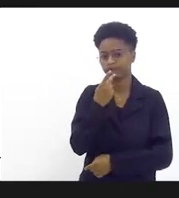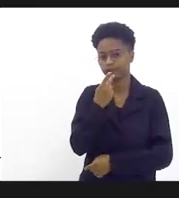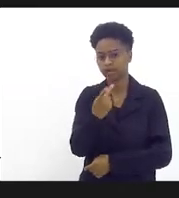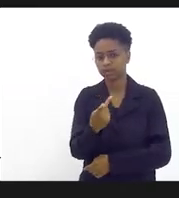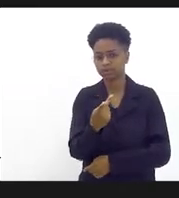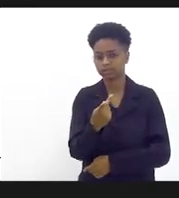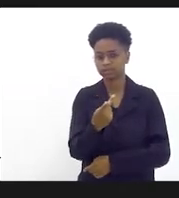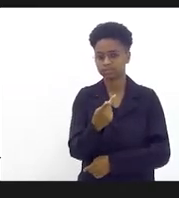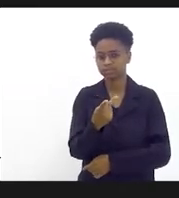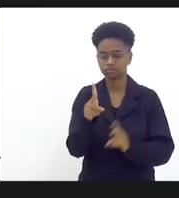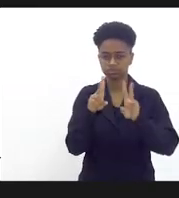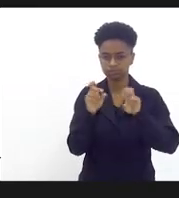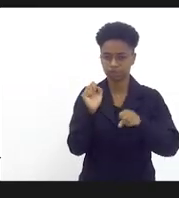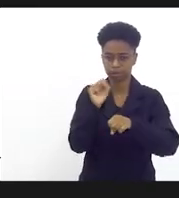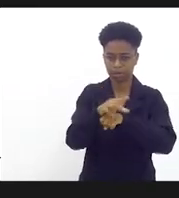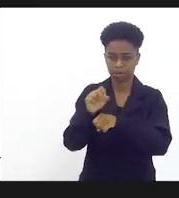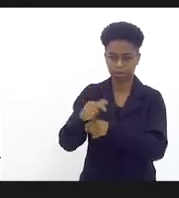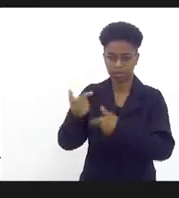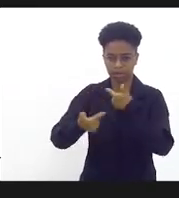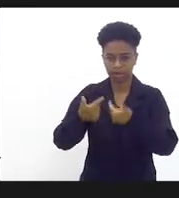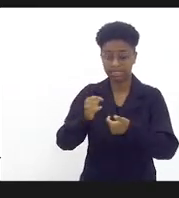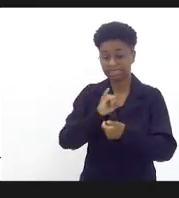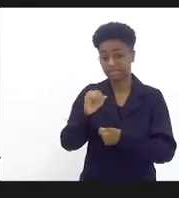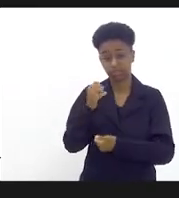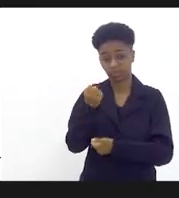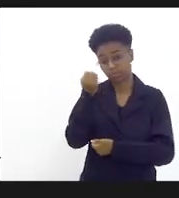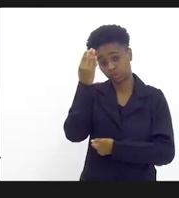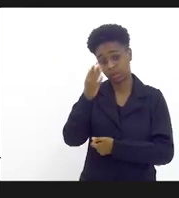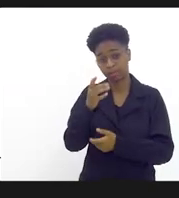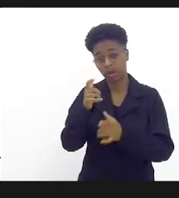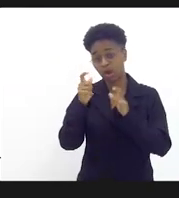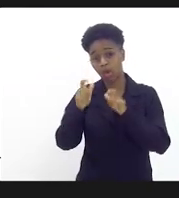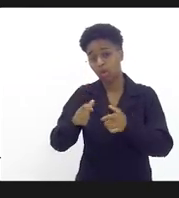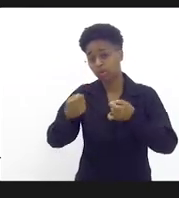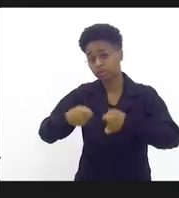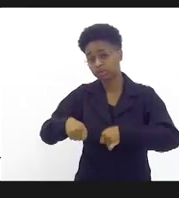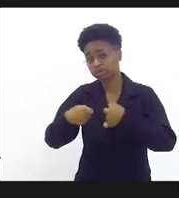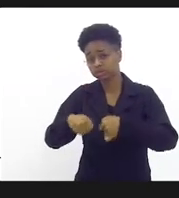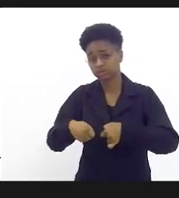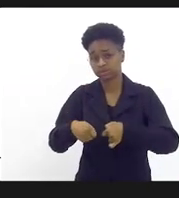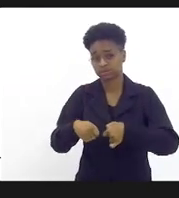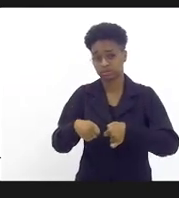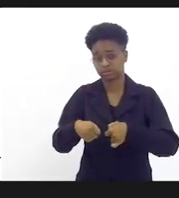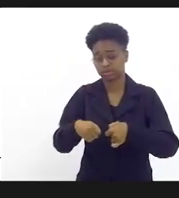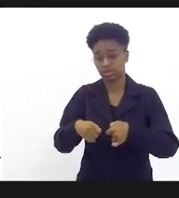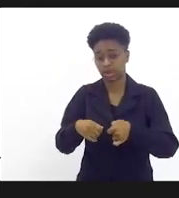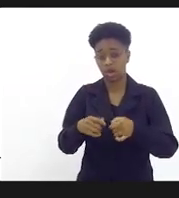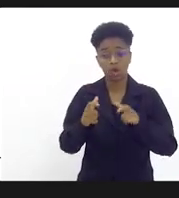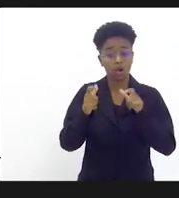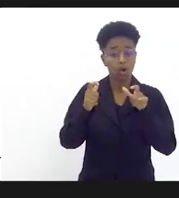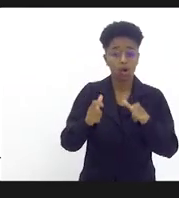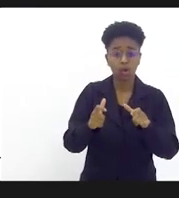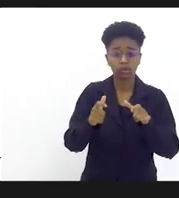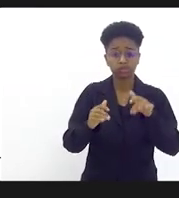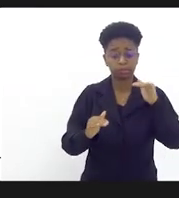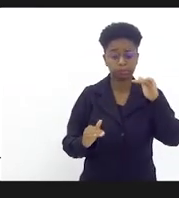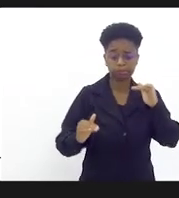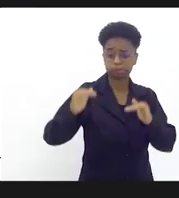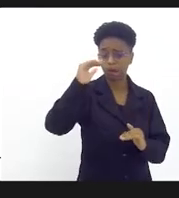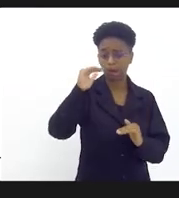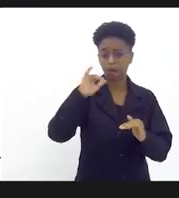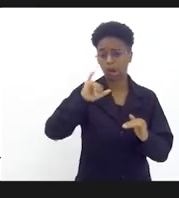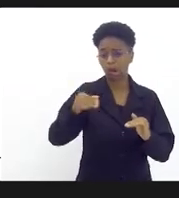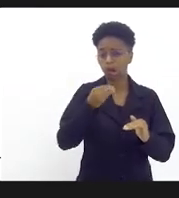sobre empregabilidade sem lembrar de onde vem essa demanda e de onde vem essa necessidade. Da onde vem essa discrepância